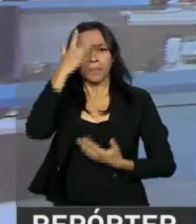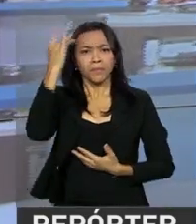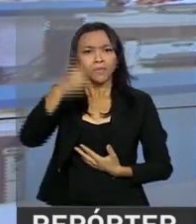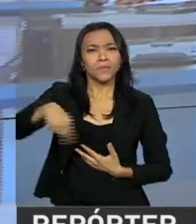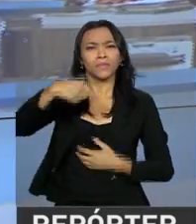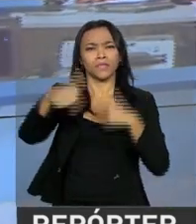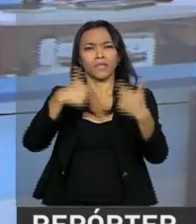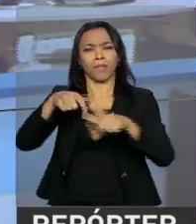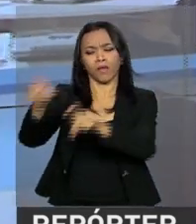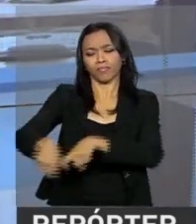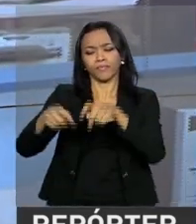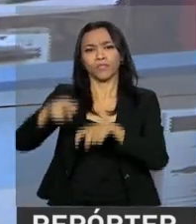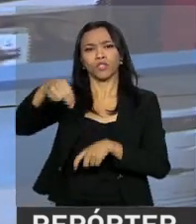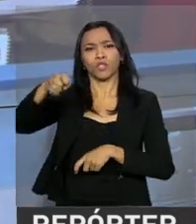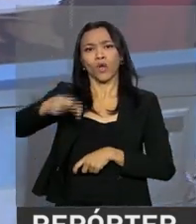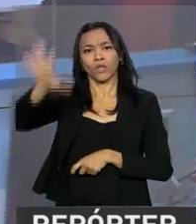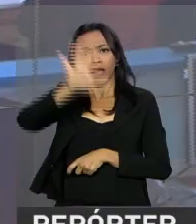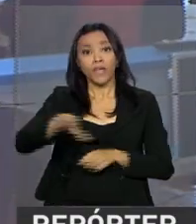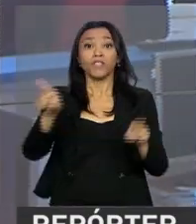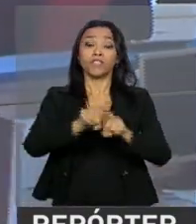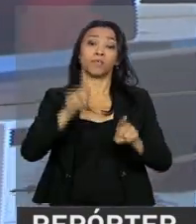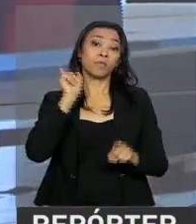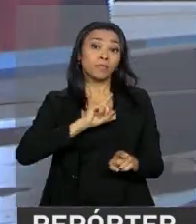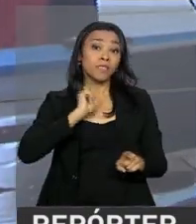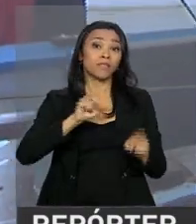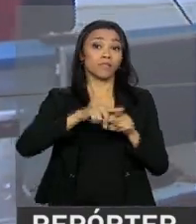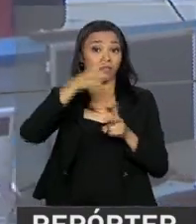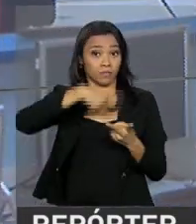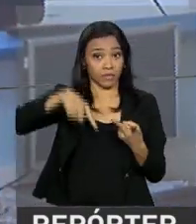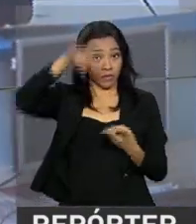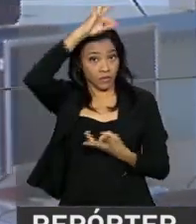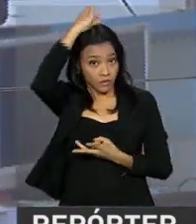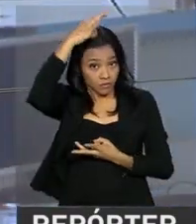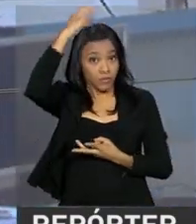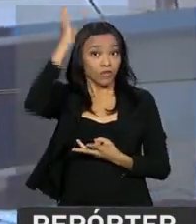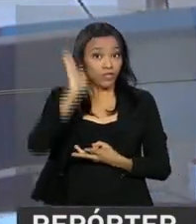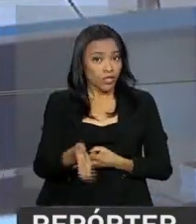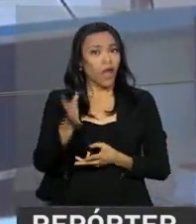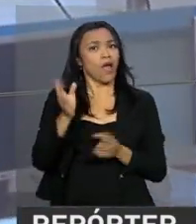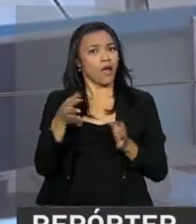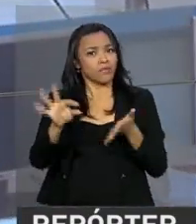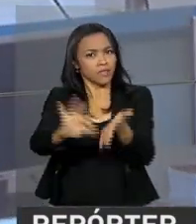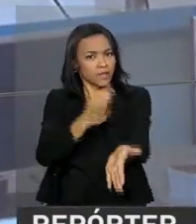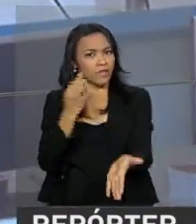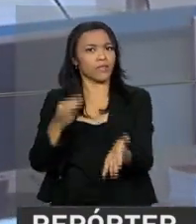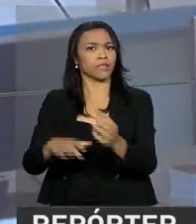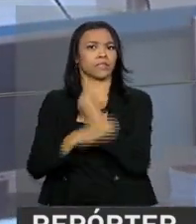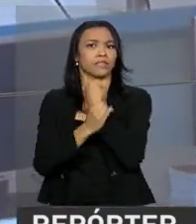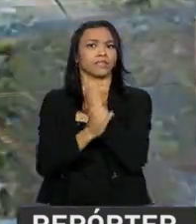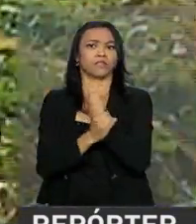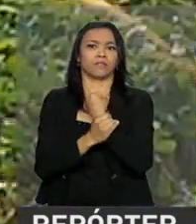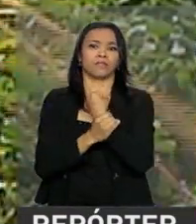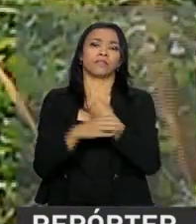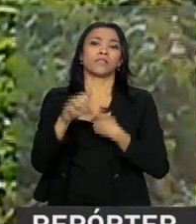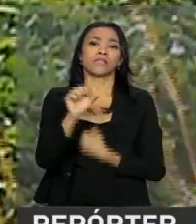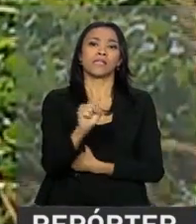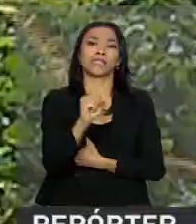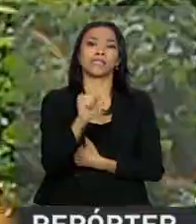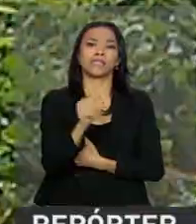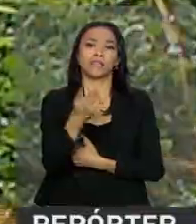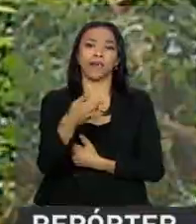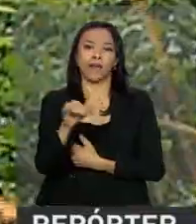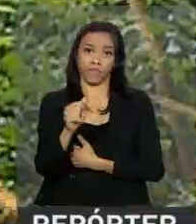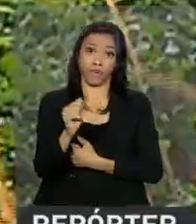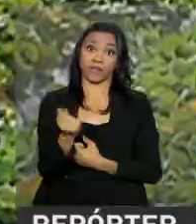familiares do Nordeste e de parte de Minas Gerais e do Espírito Santo já podem se inscrever no garantia safra o benefício garante uma